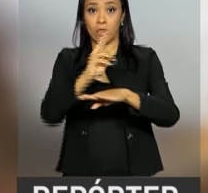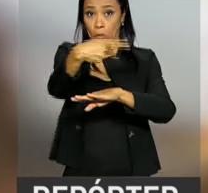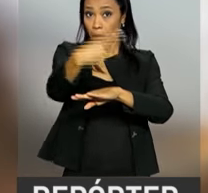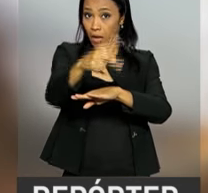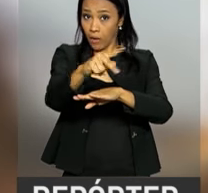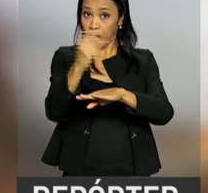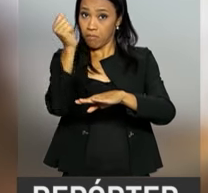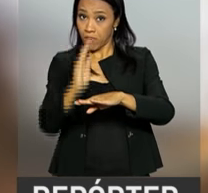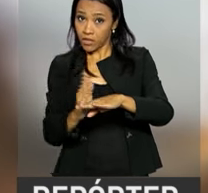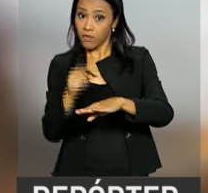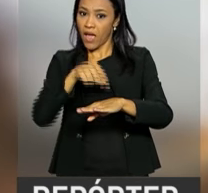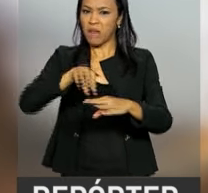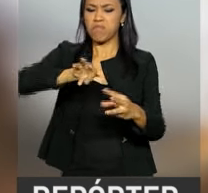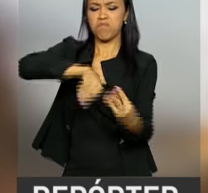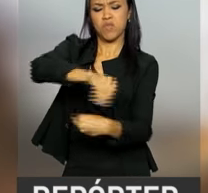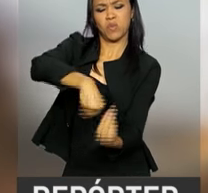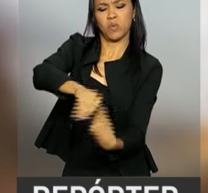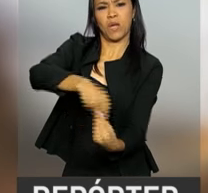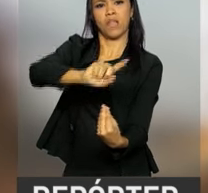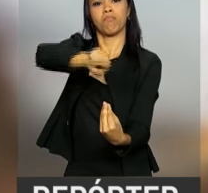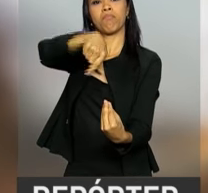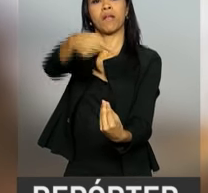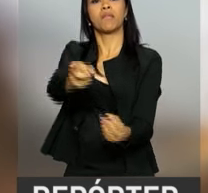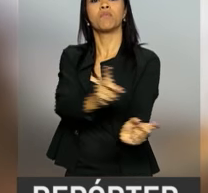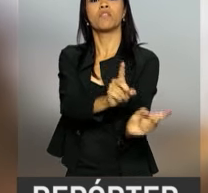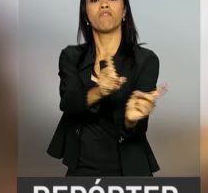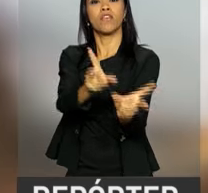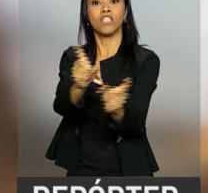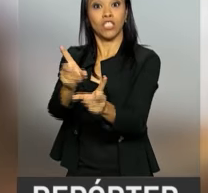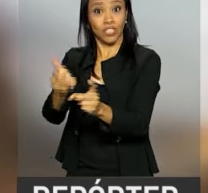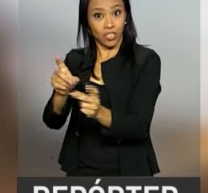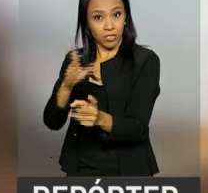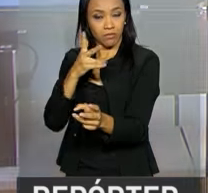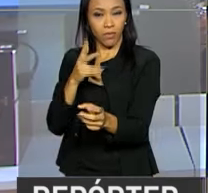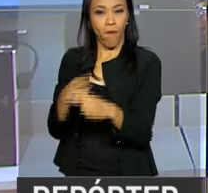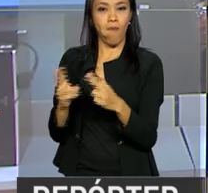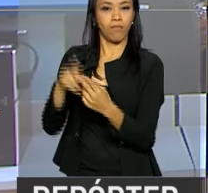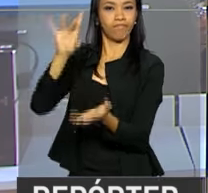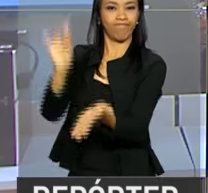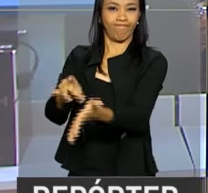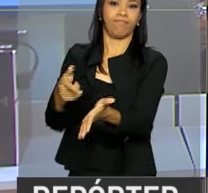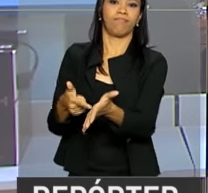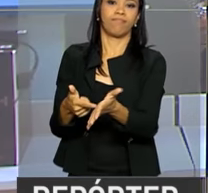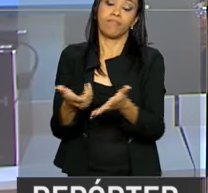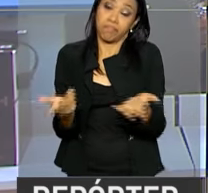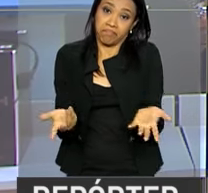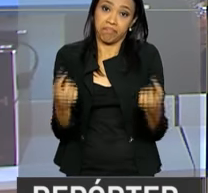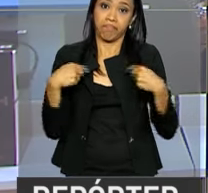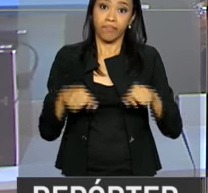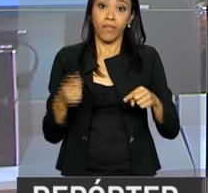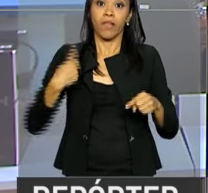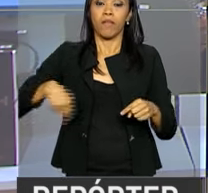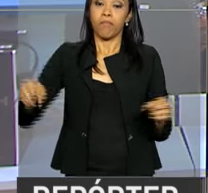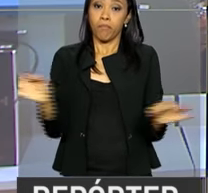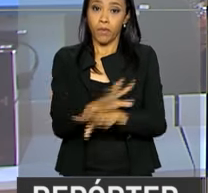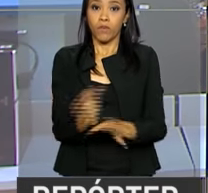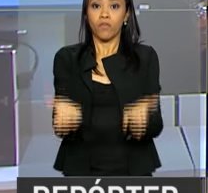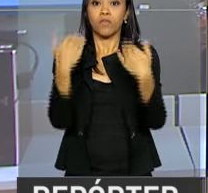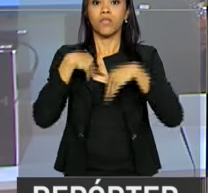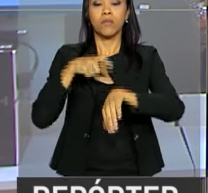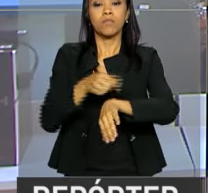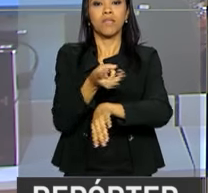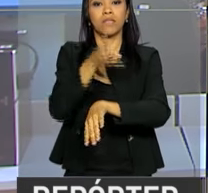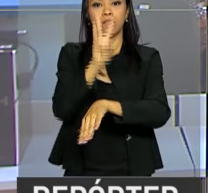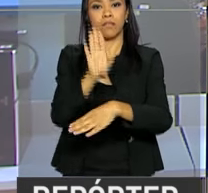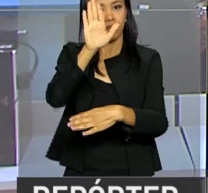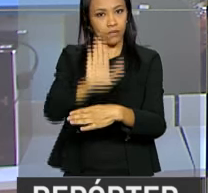o agrotóxico nacional para ser vendido como original. Bom, nós ficamos por aqui, voltamos às 15h